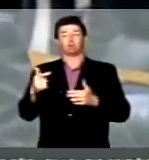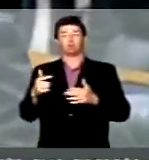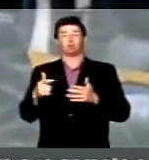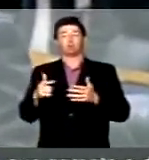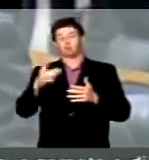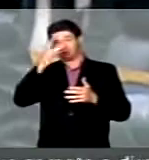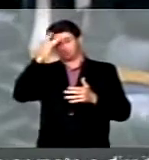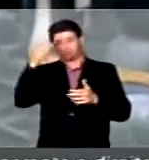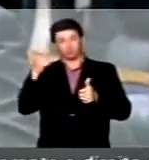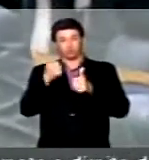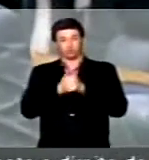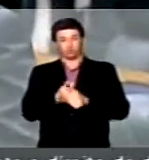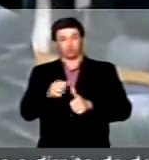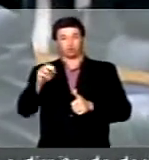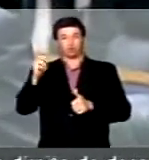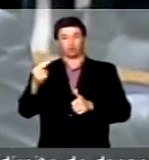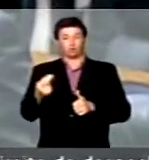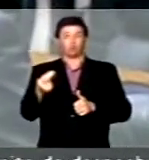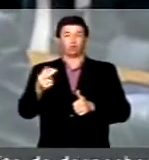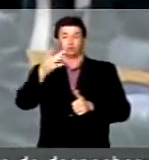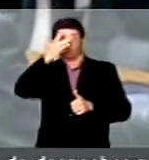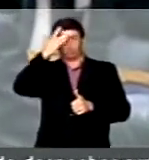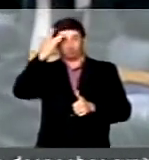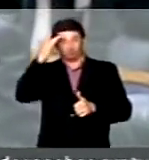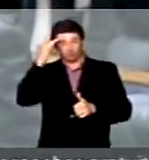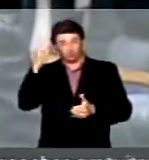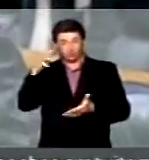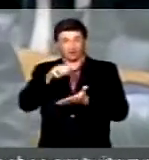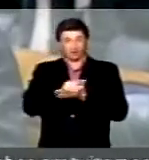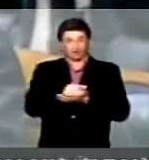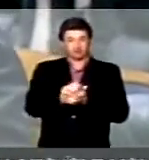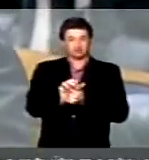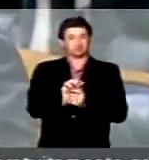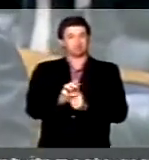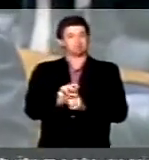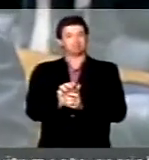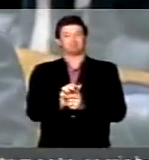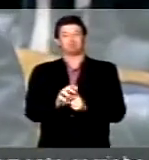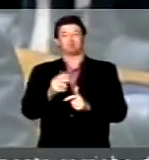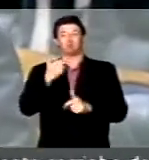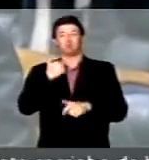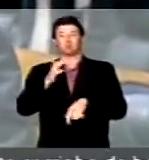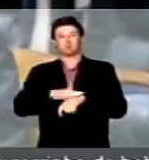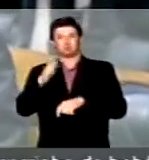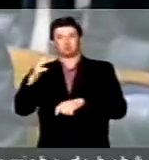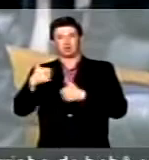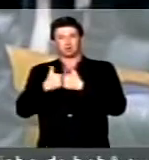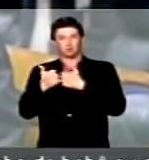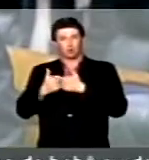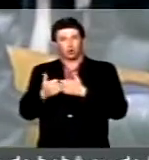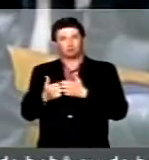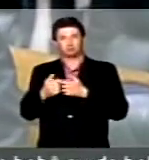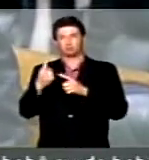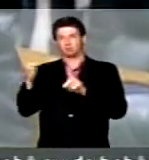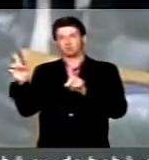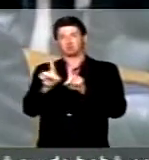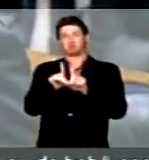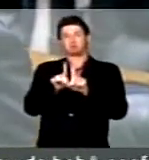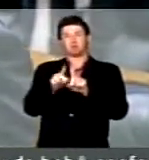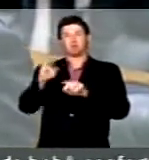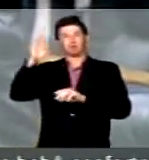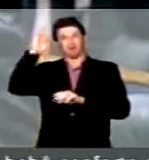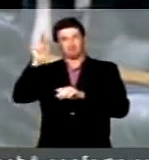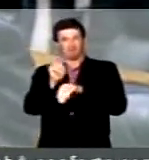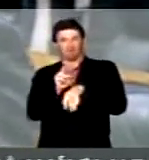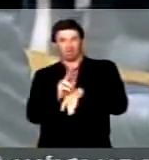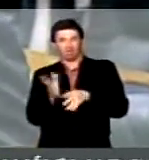o acompanhante ou aquele acompanhante cadastrado, eles não podem mais usar o transporte.